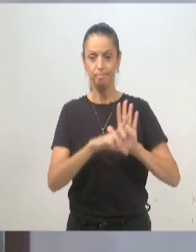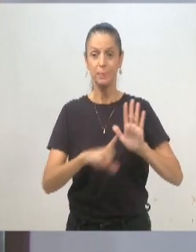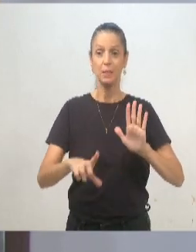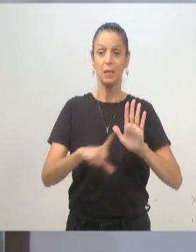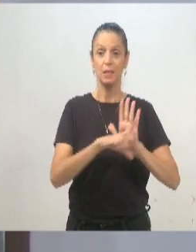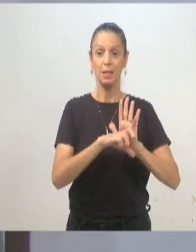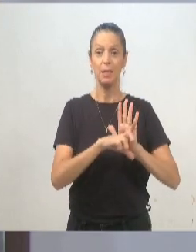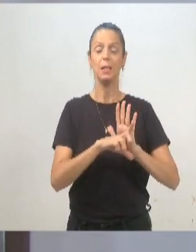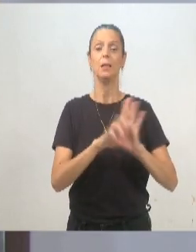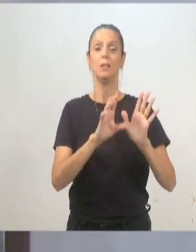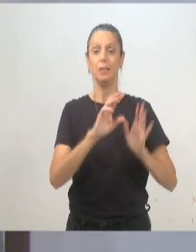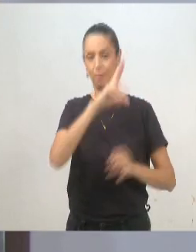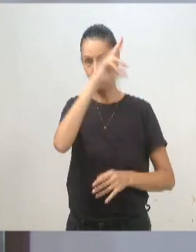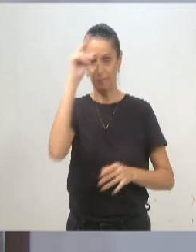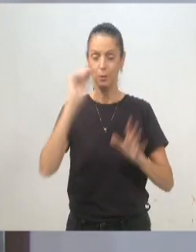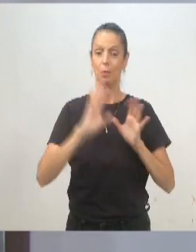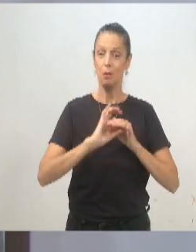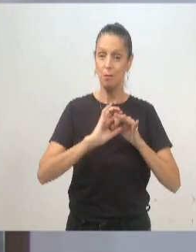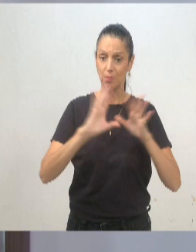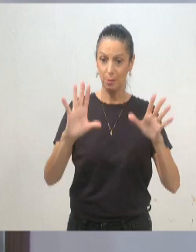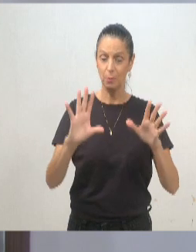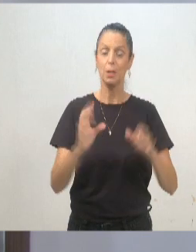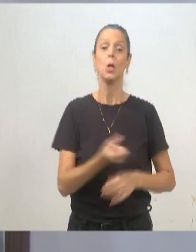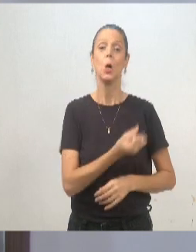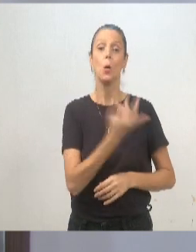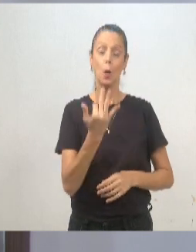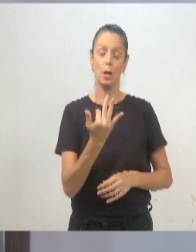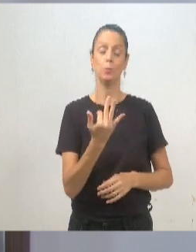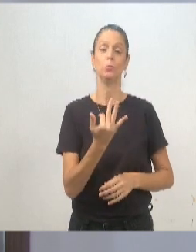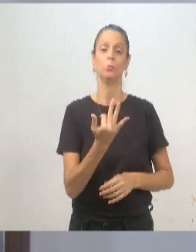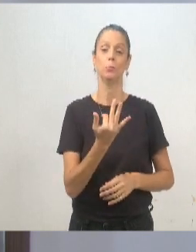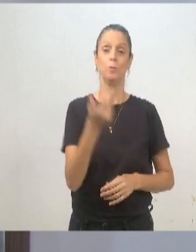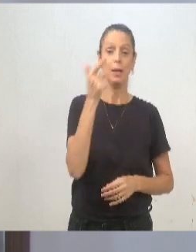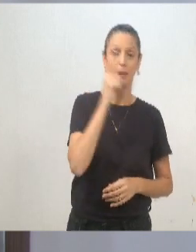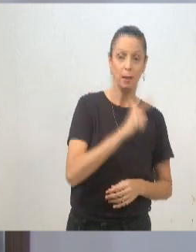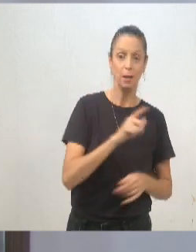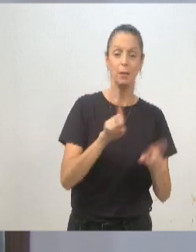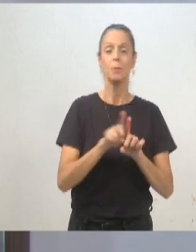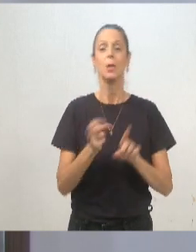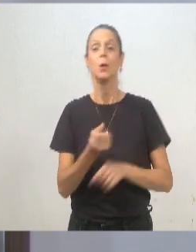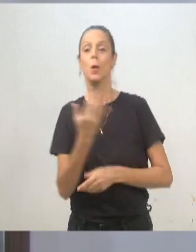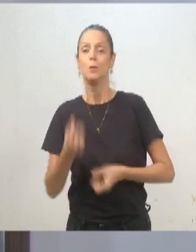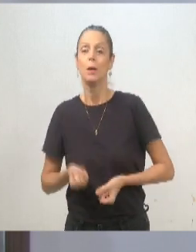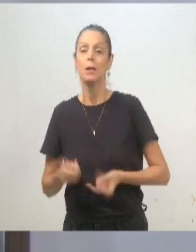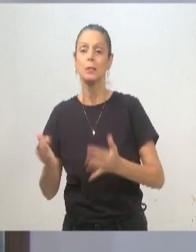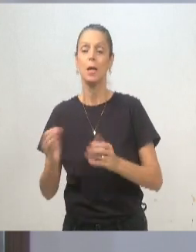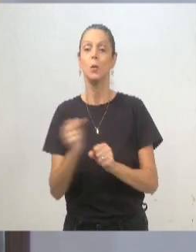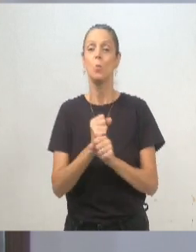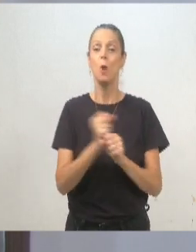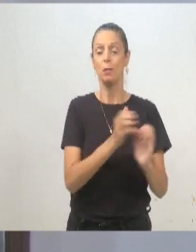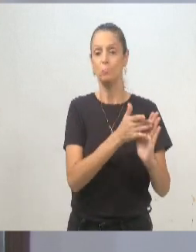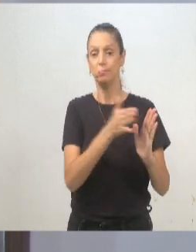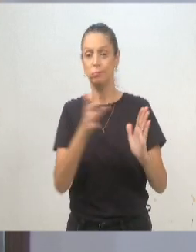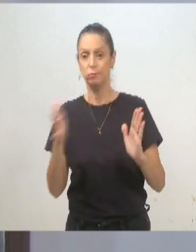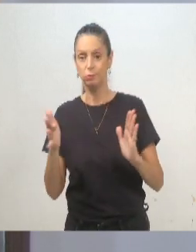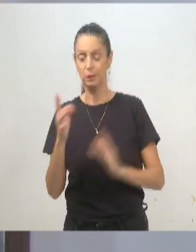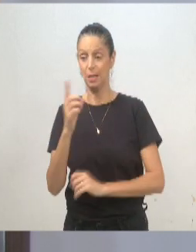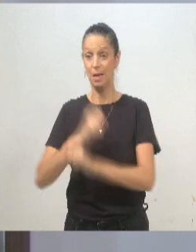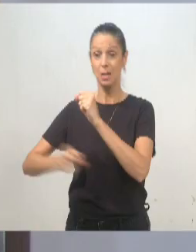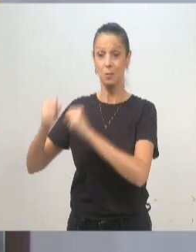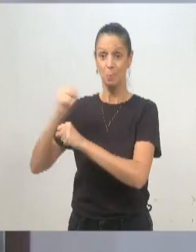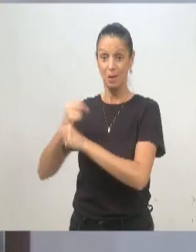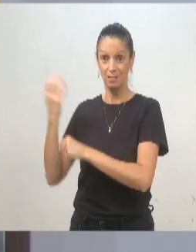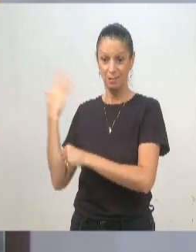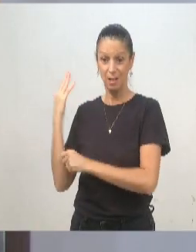autorizativa que estima a receita e fixa a despesa que nós vamos ter durante o curso do ano. E no ano passado,